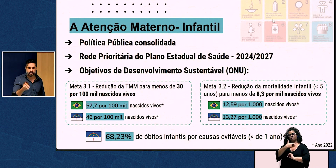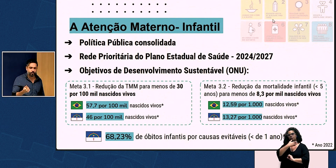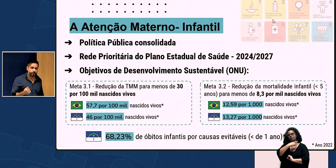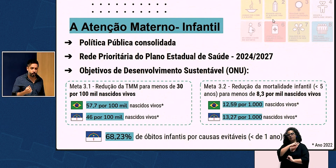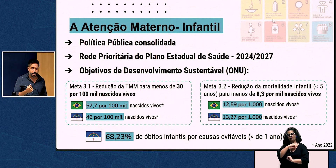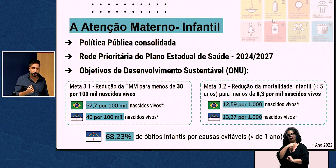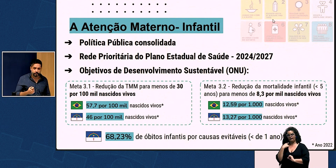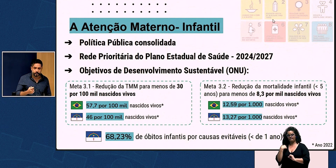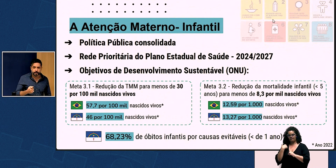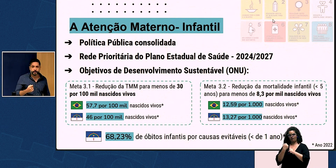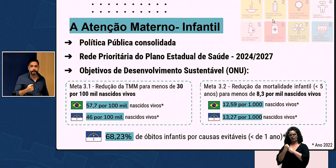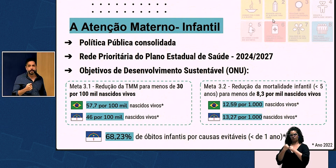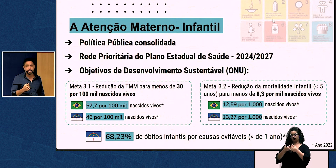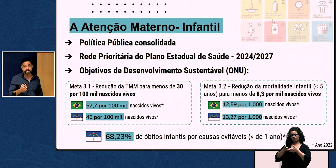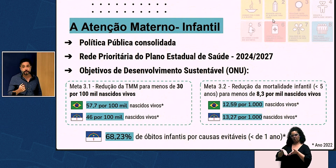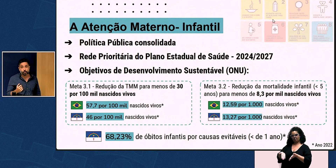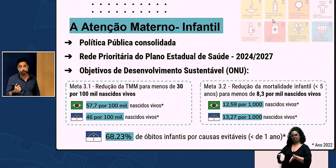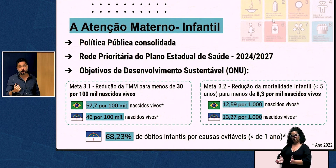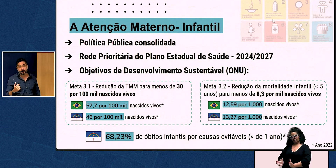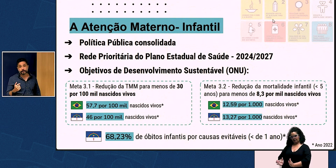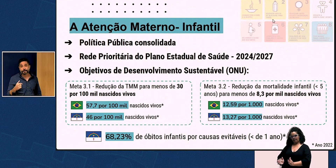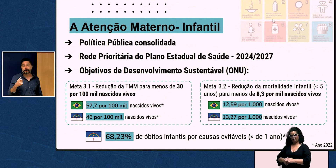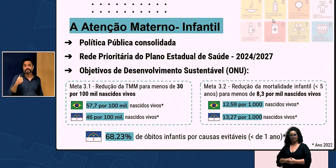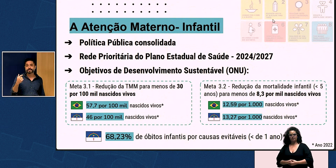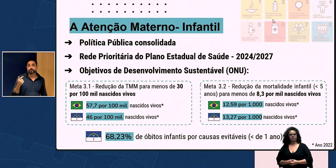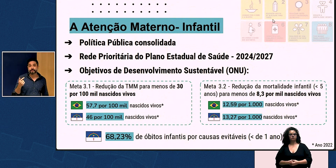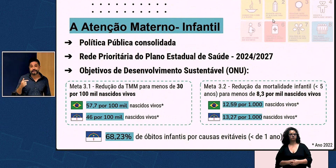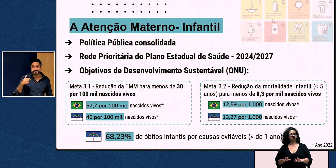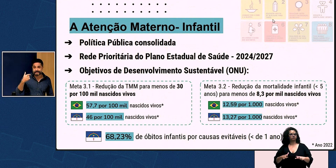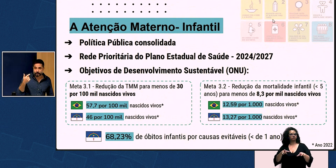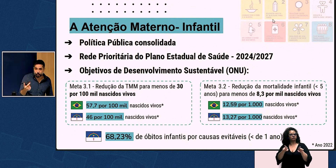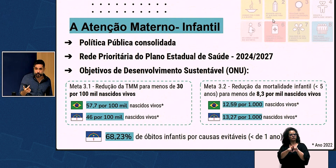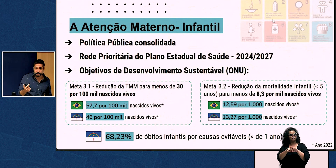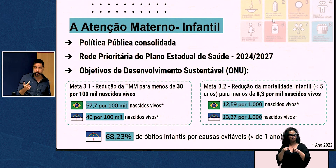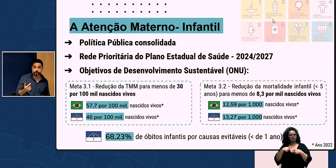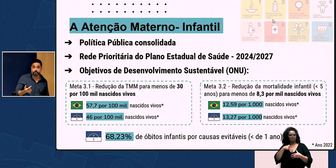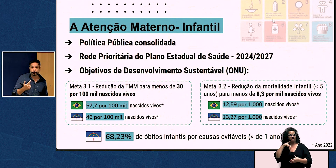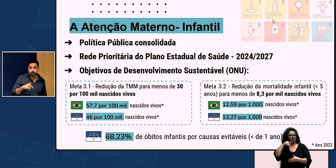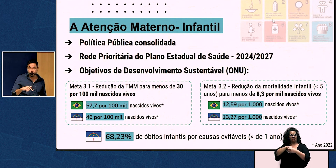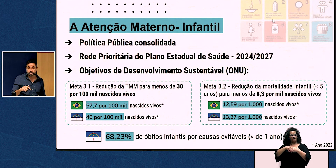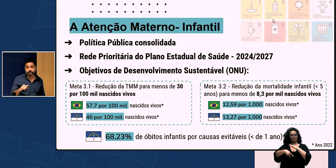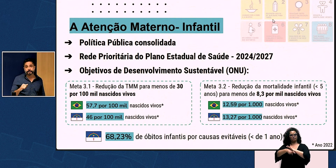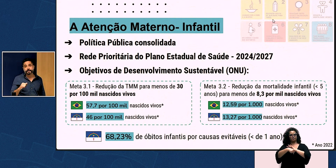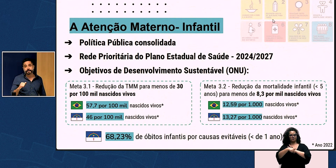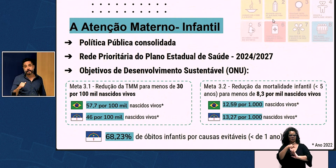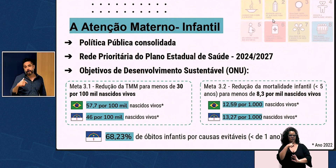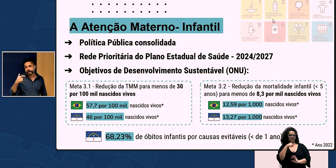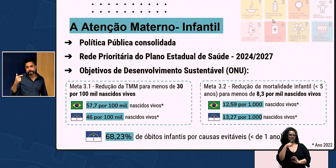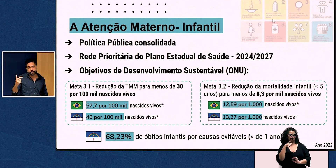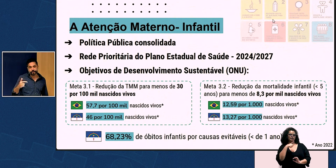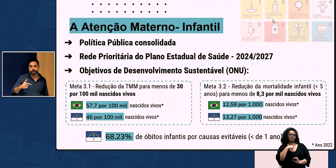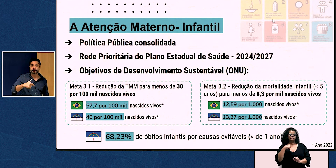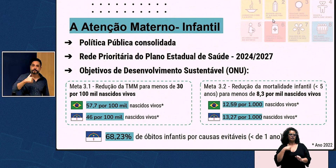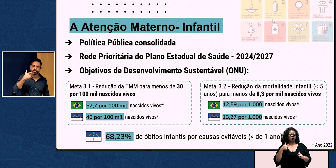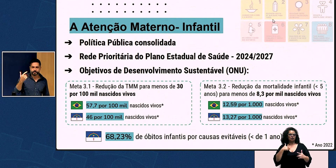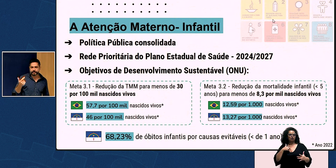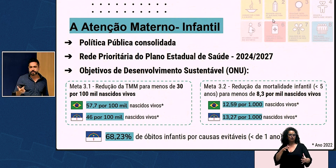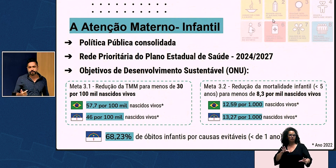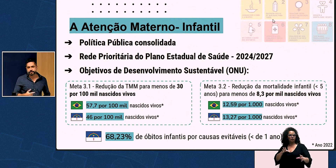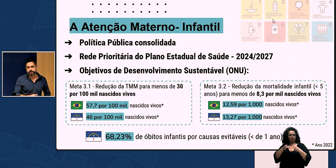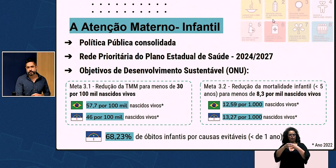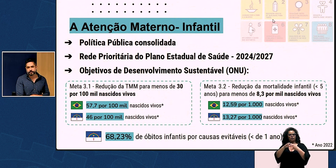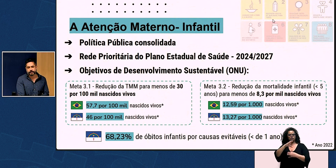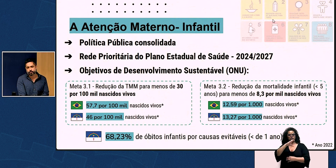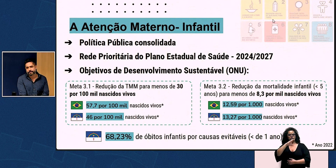foi assinado em 2004, assim como a implementação da Rede Cegonha, né, em 2011, que é uma rede que foi implementada nos